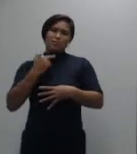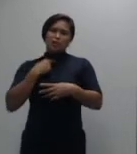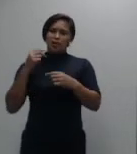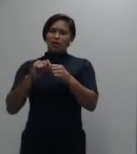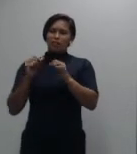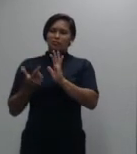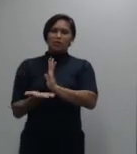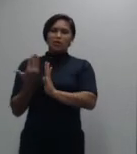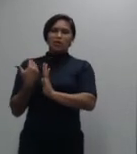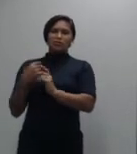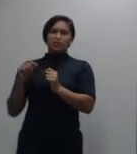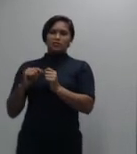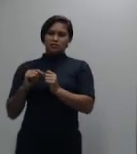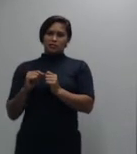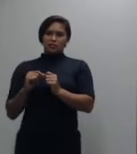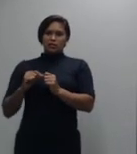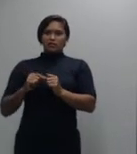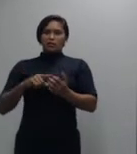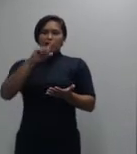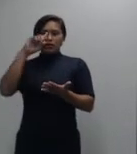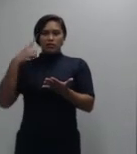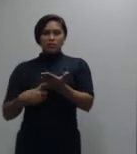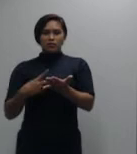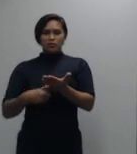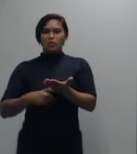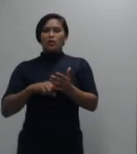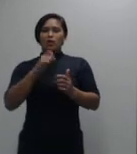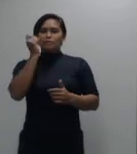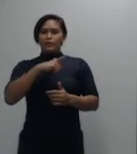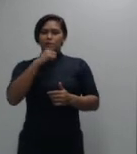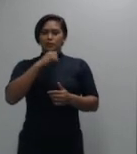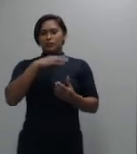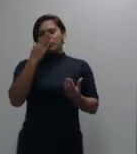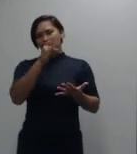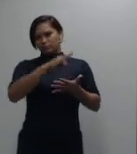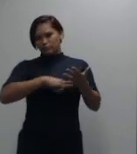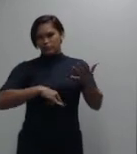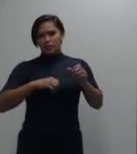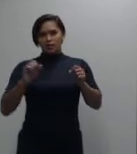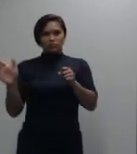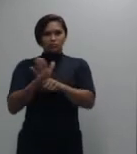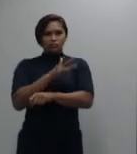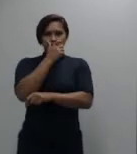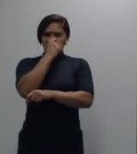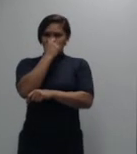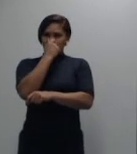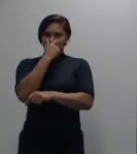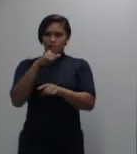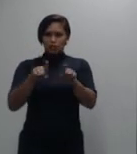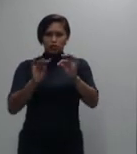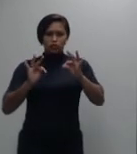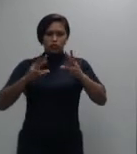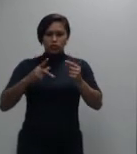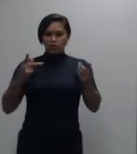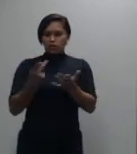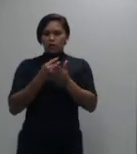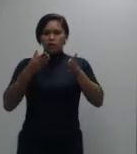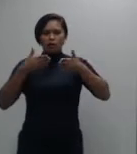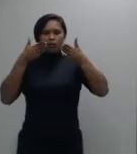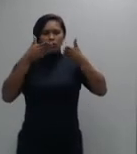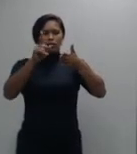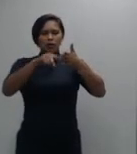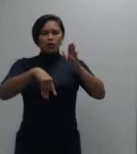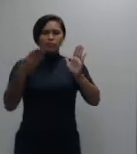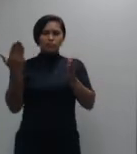fez em relação às afirmações de falsificação de documentos está pulou é totalmente um objeto do